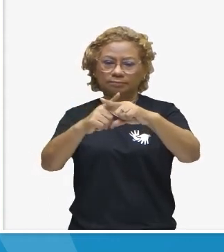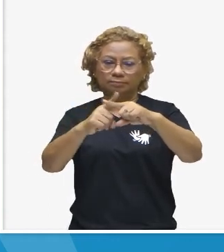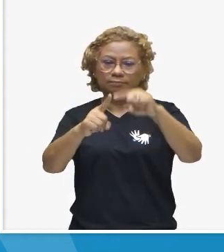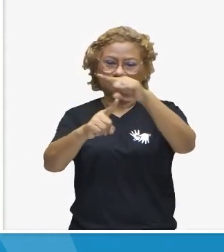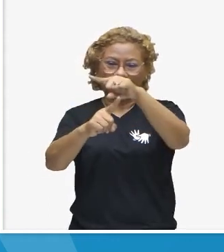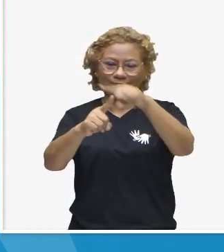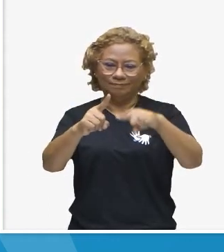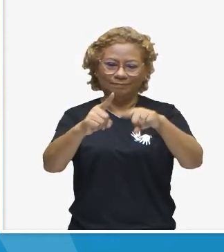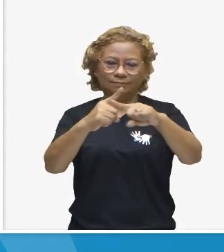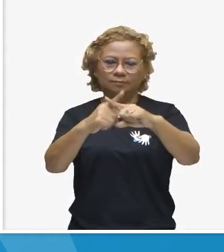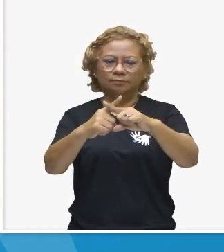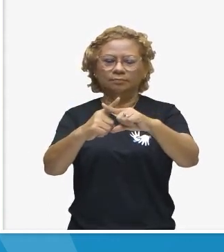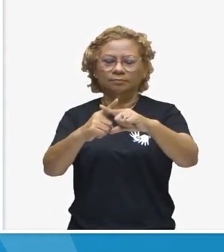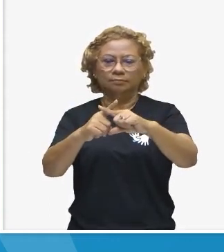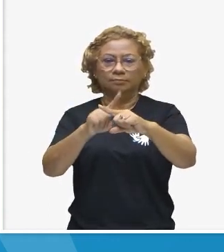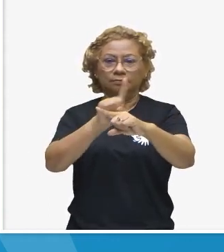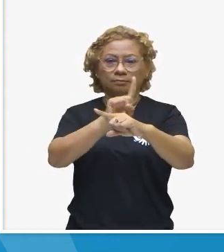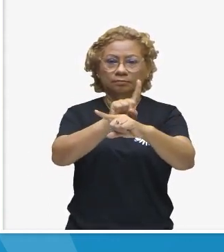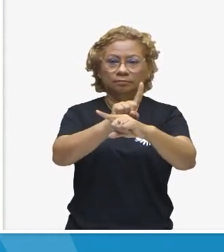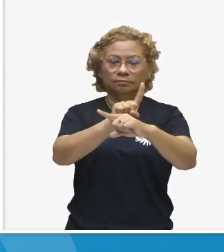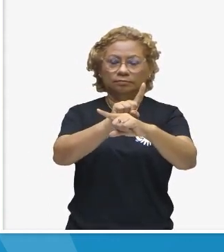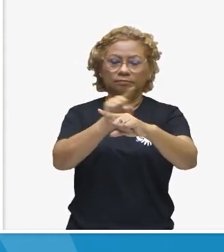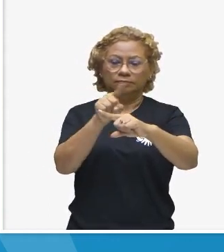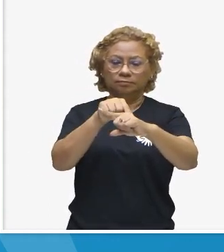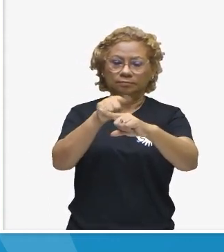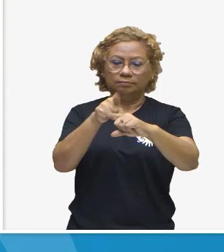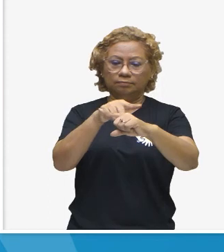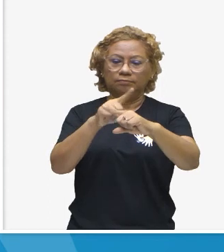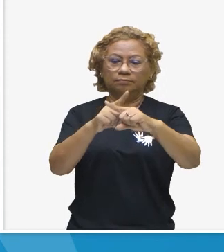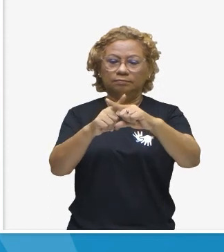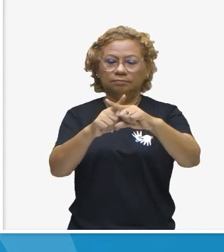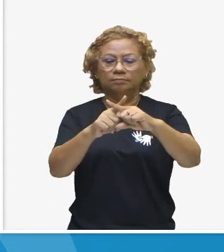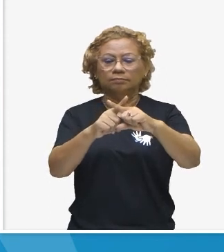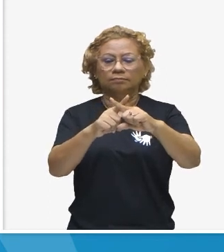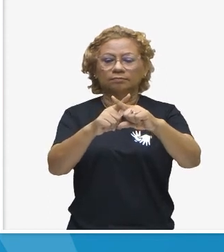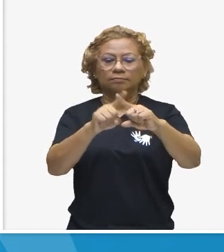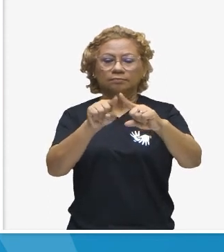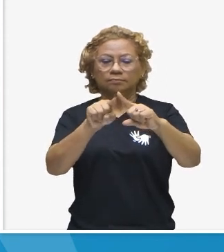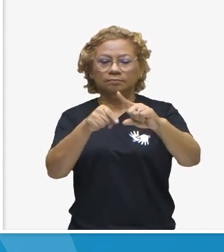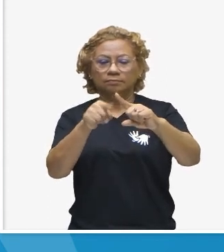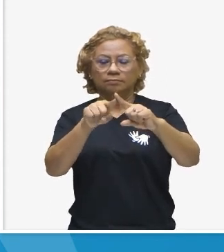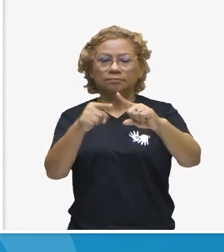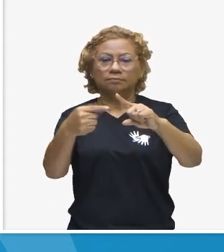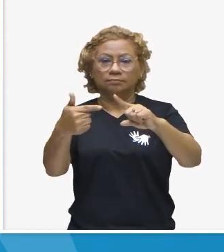formando quatro ângulos. O ângulo 1 e o ângulo 2